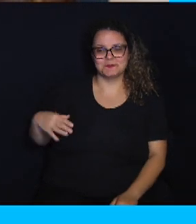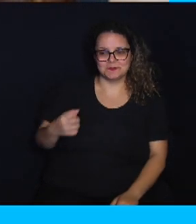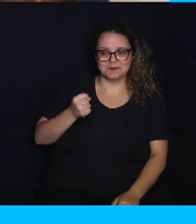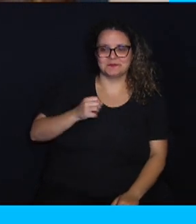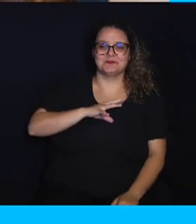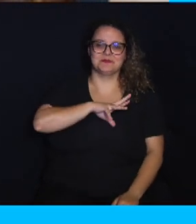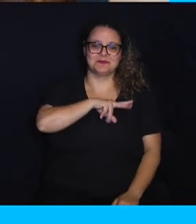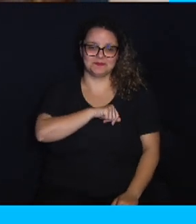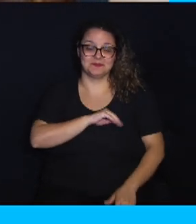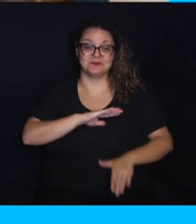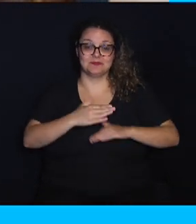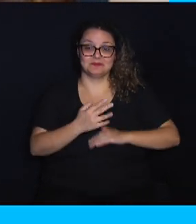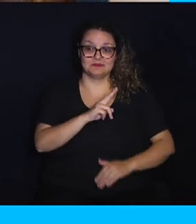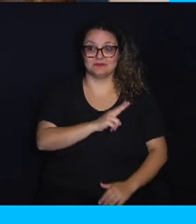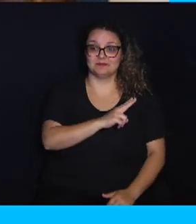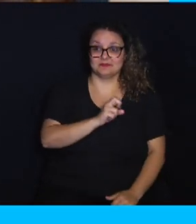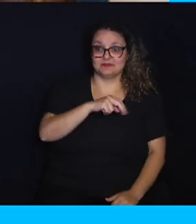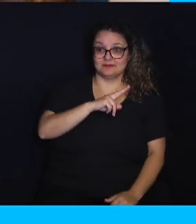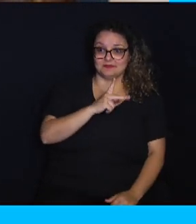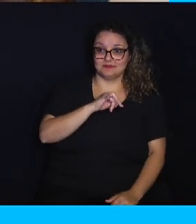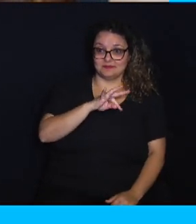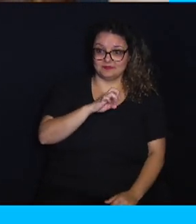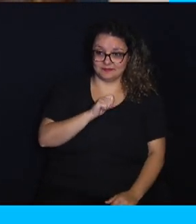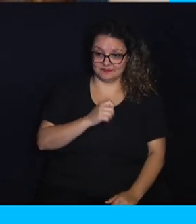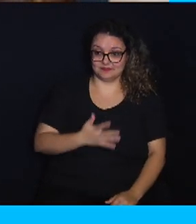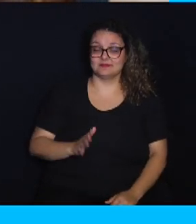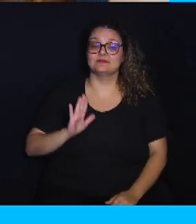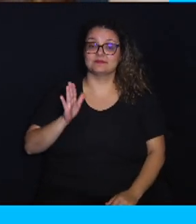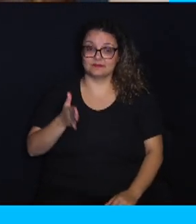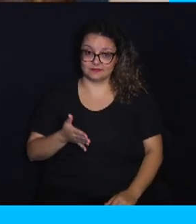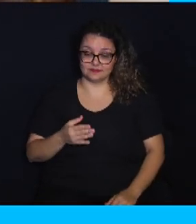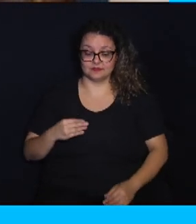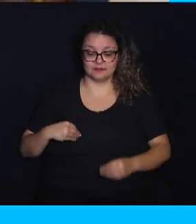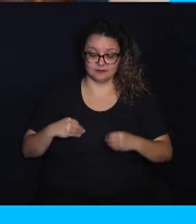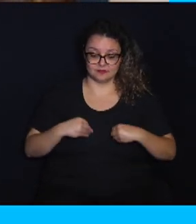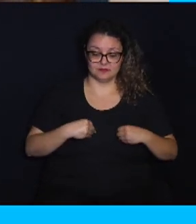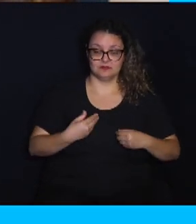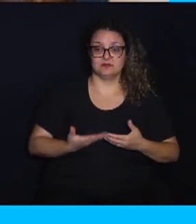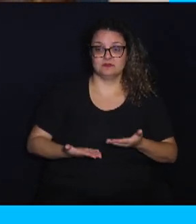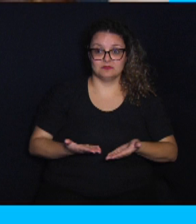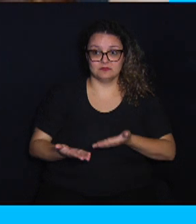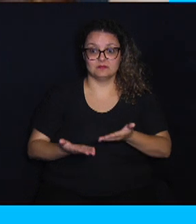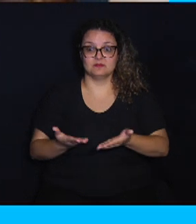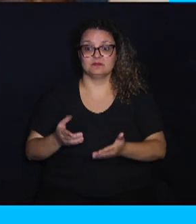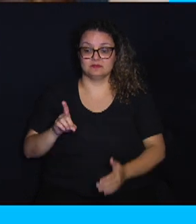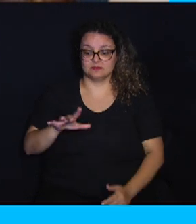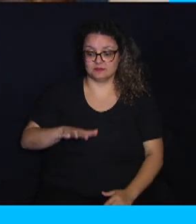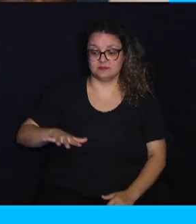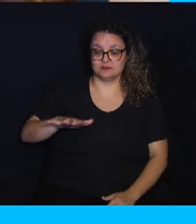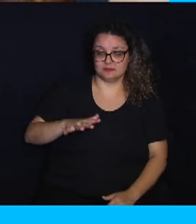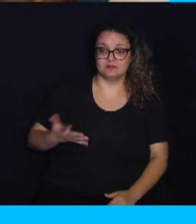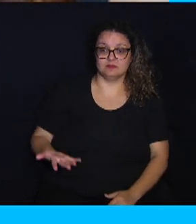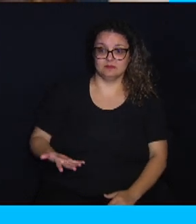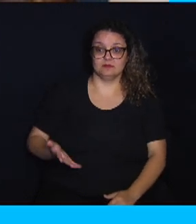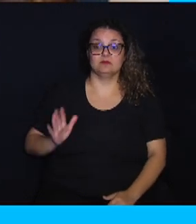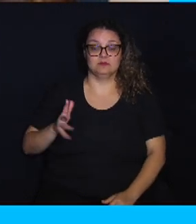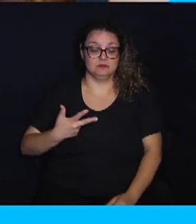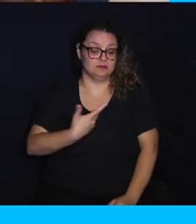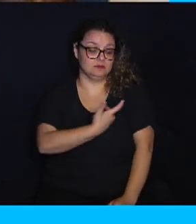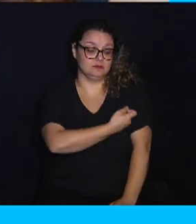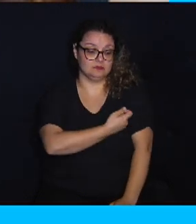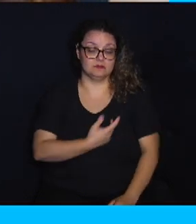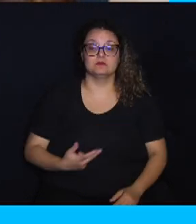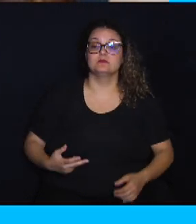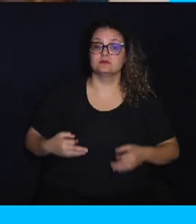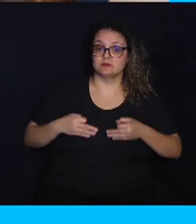no bairro Padre Anchieta. Já passou por exames e tratamento no DPBEA. Está vacinada,